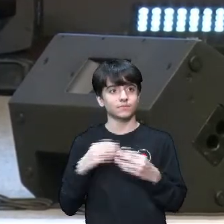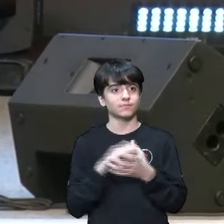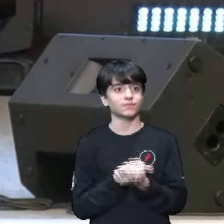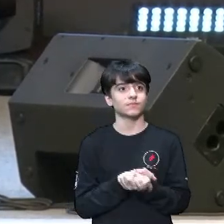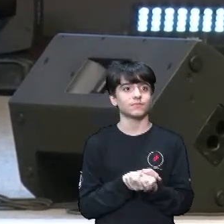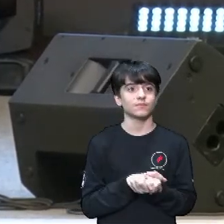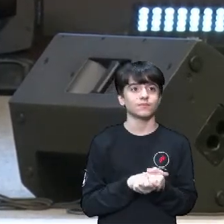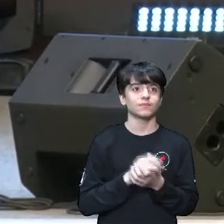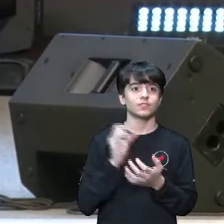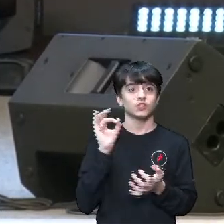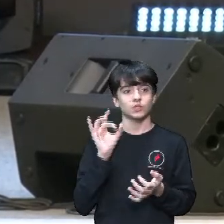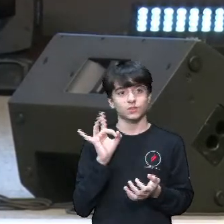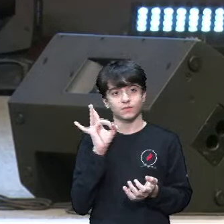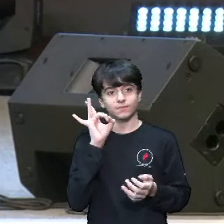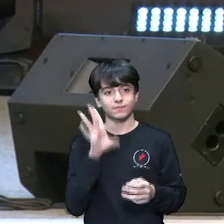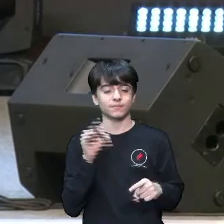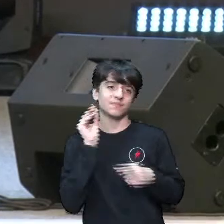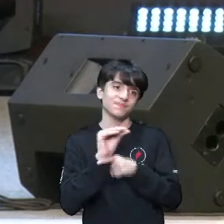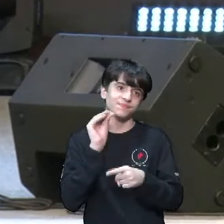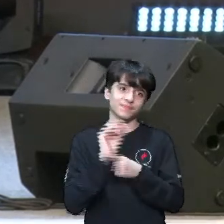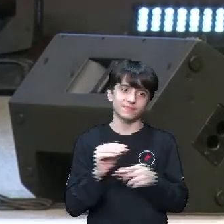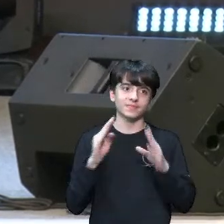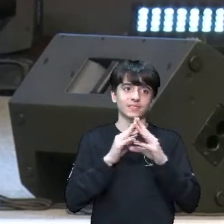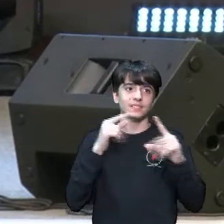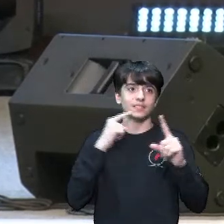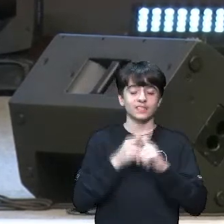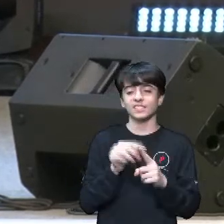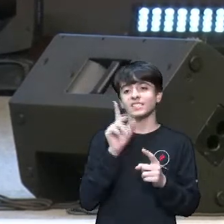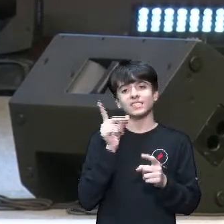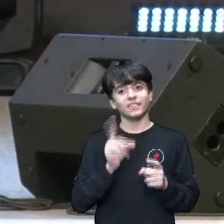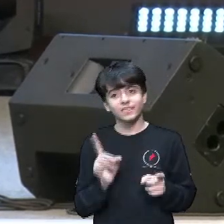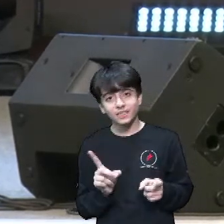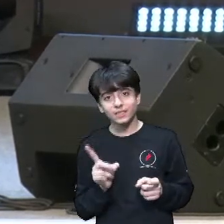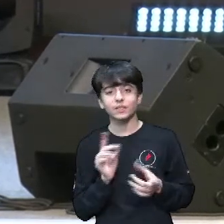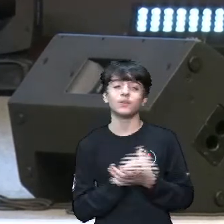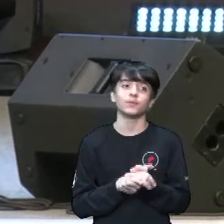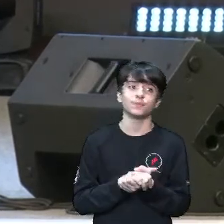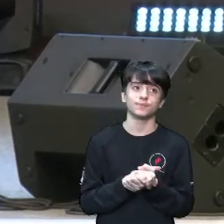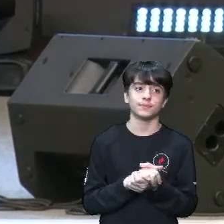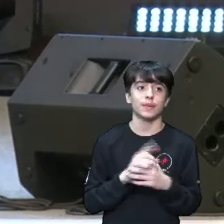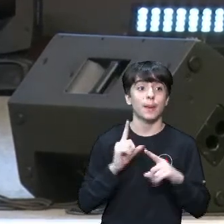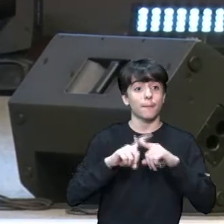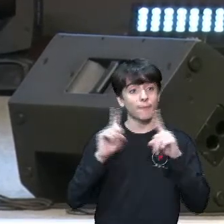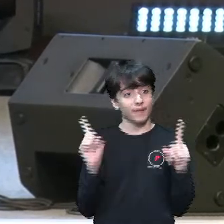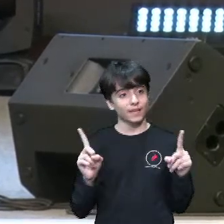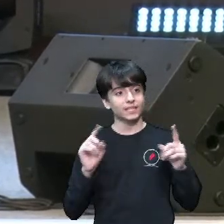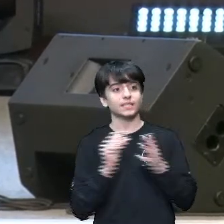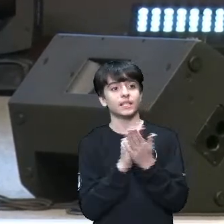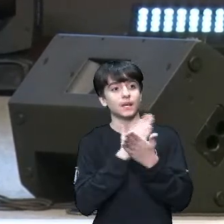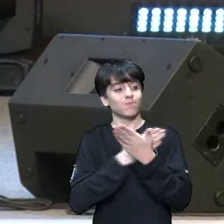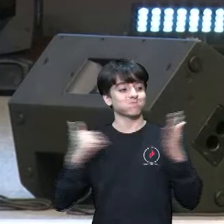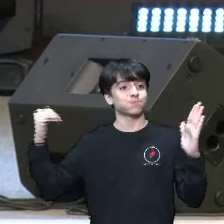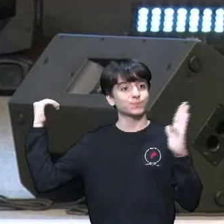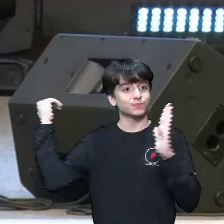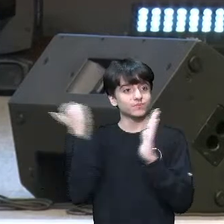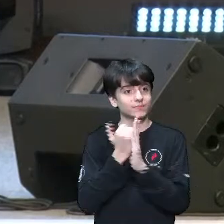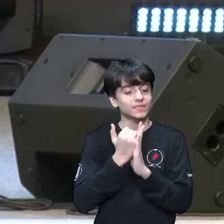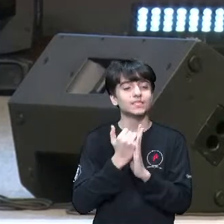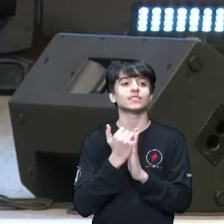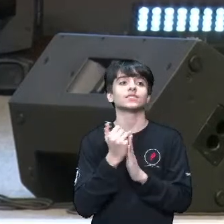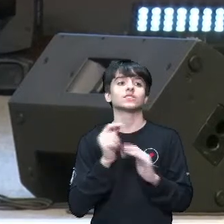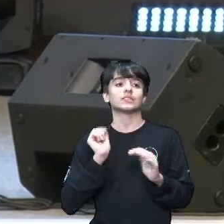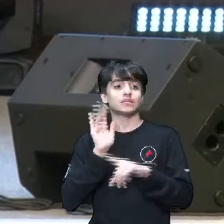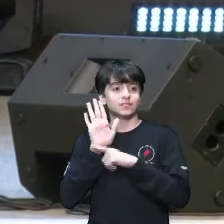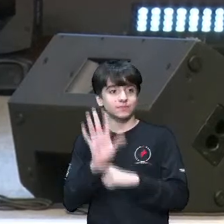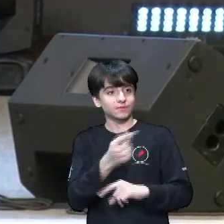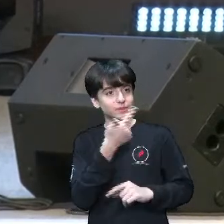supre a necessidade dos santos, ou seja, da igreja, mas ela é abundante também em muitas ações de graça.